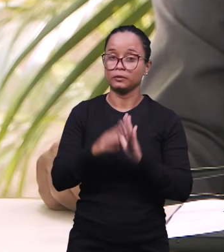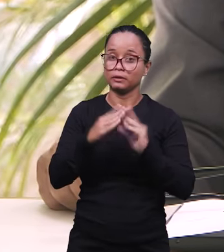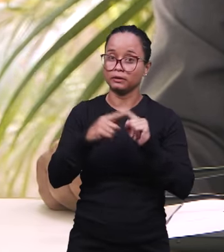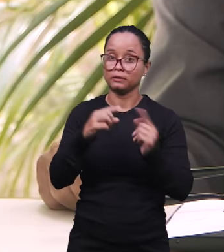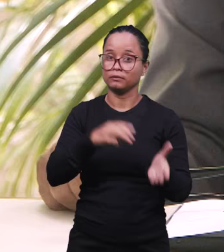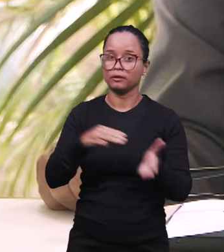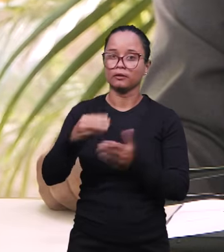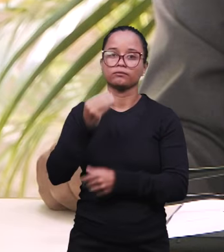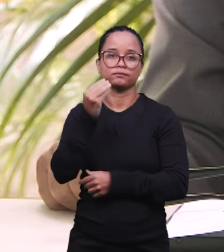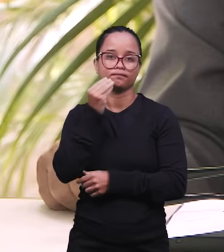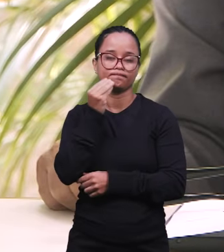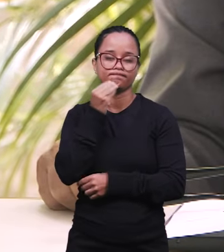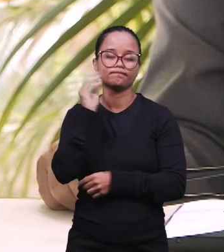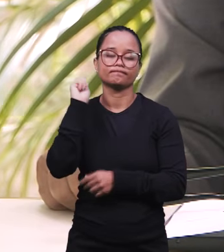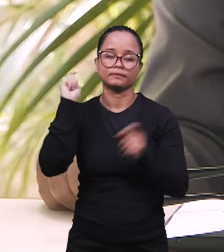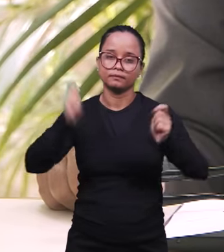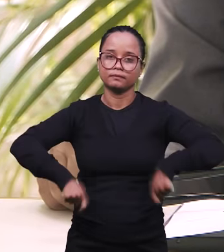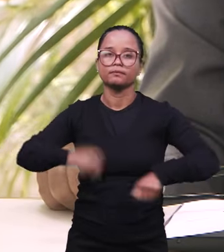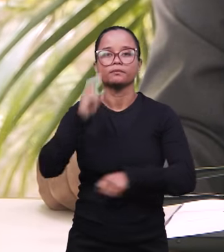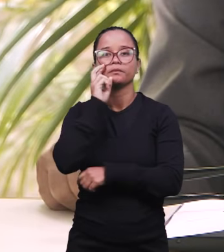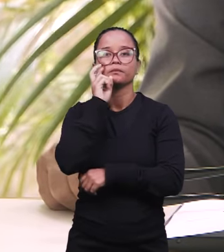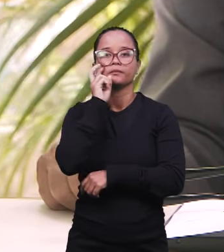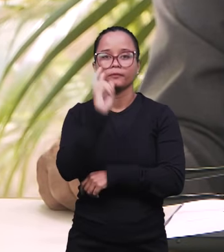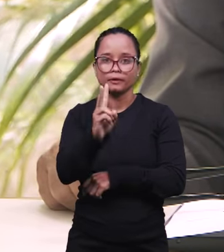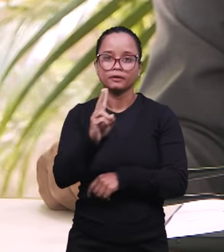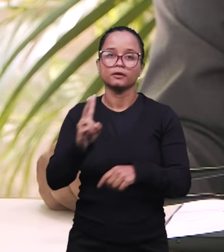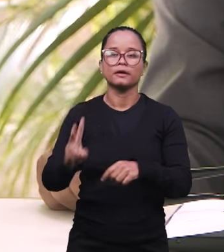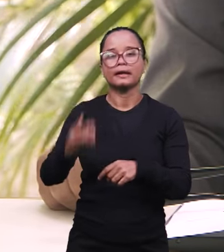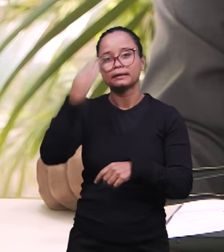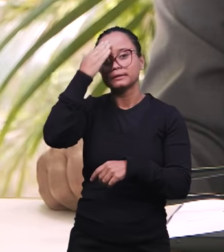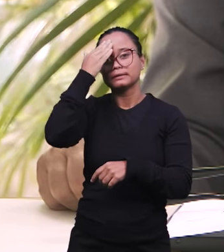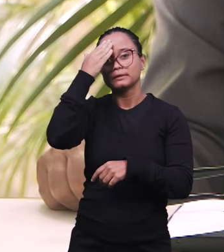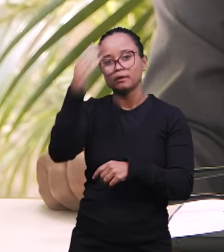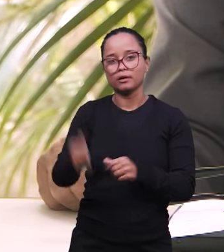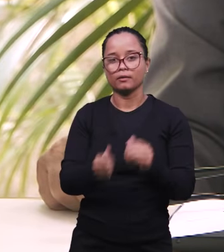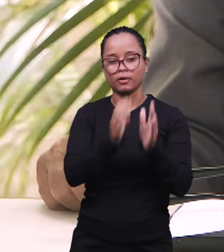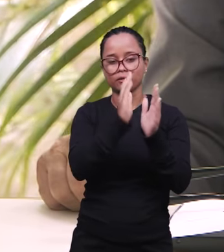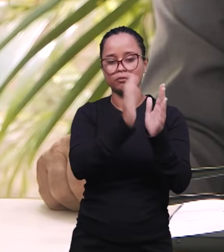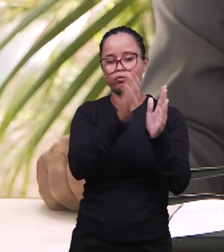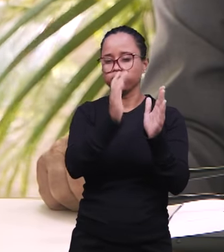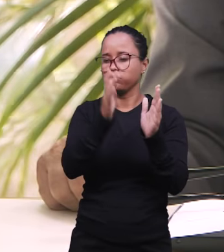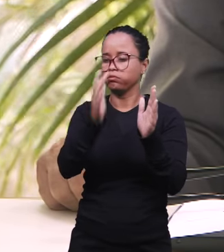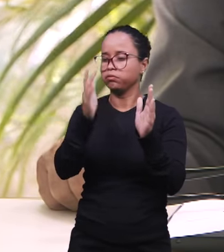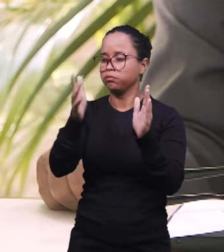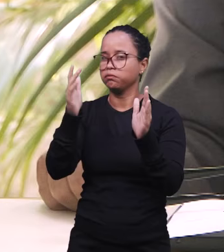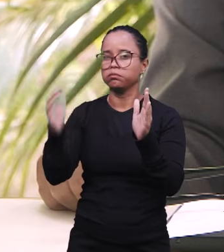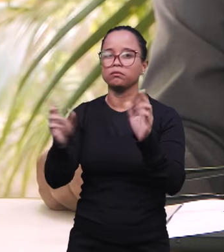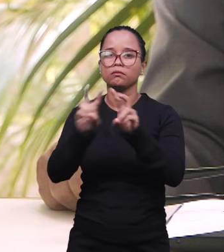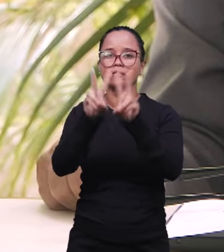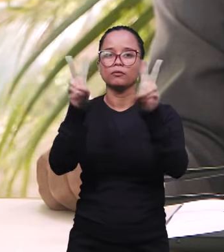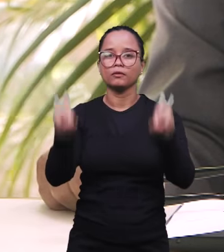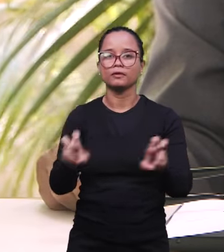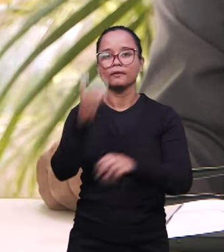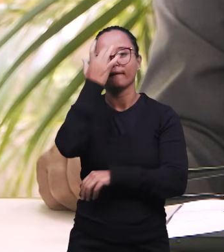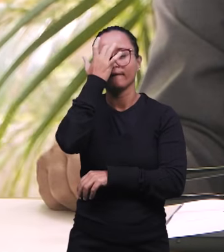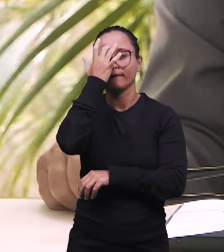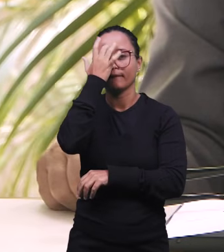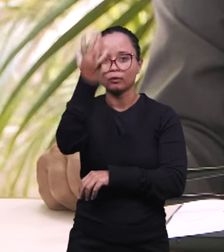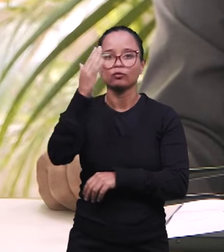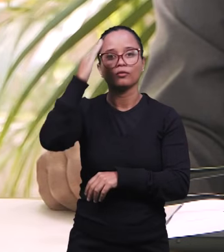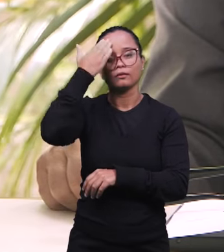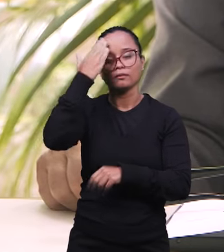ter a oportunidade de ver e assistir e ter uma ideia da sequência dos assuntos para até facilitar o